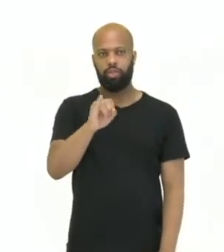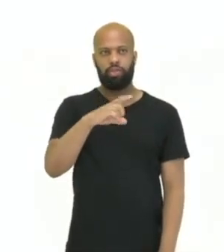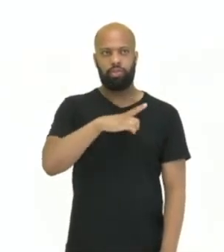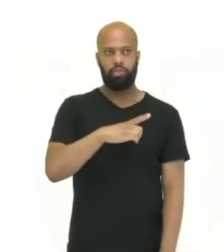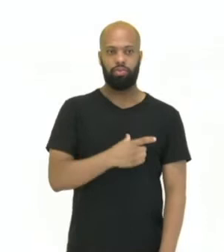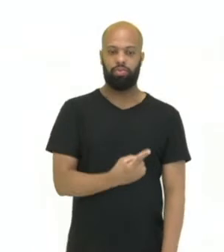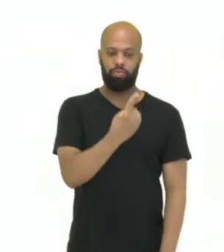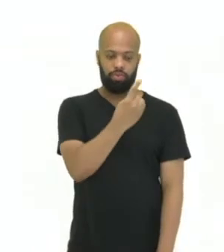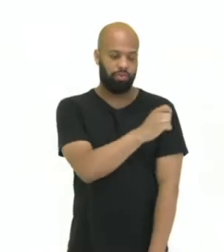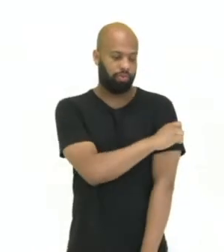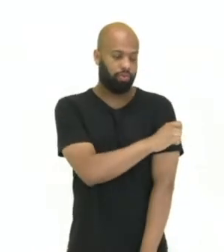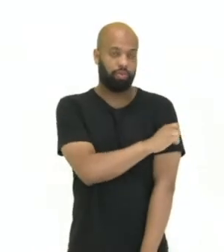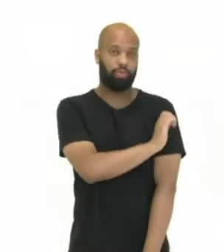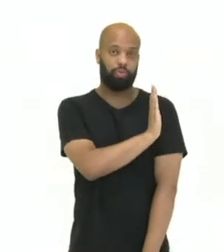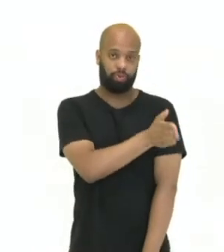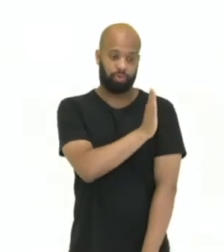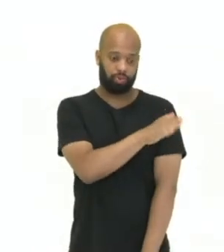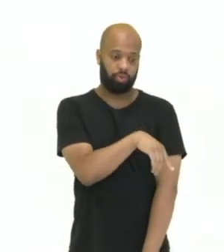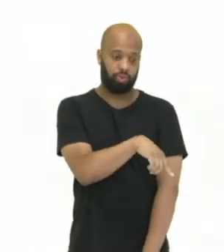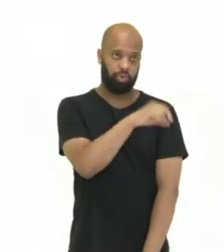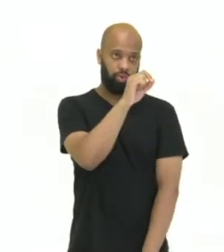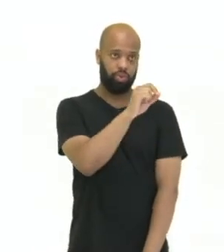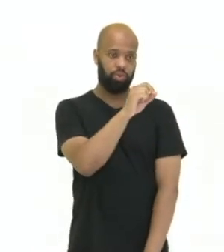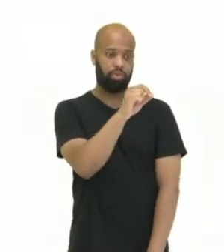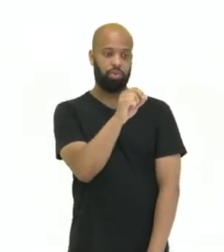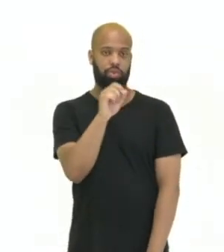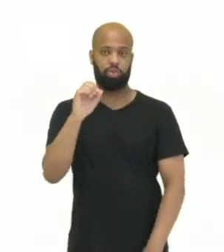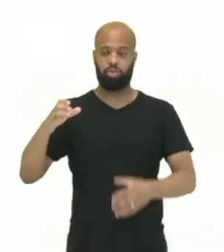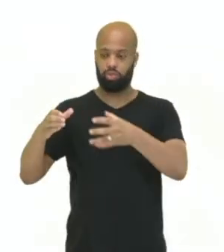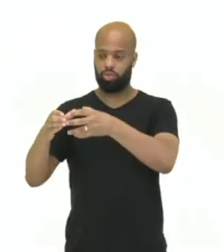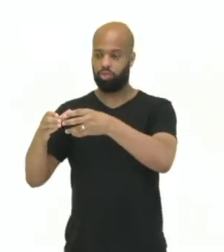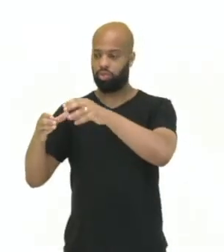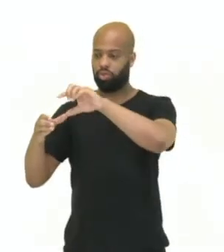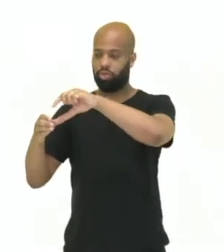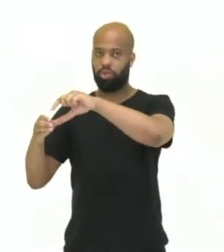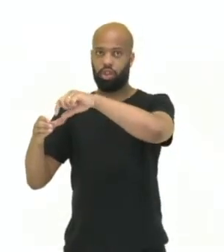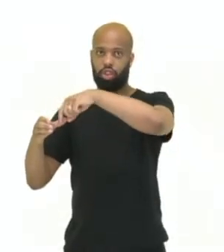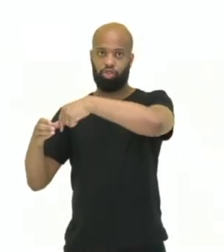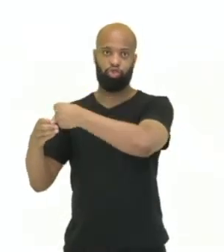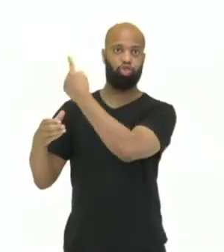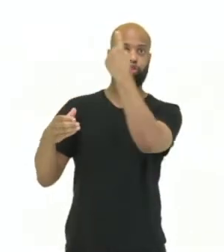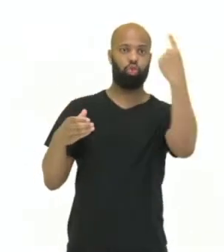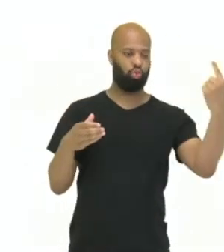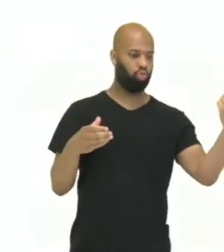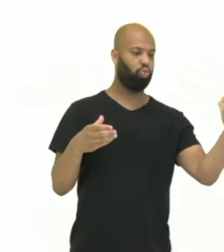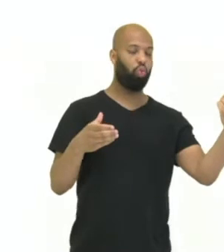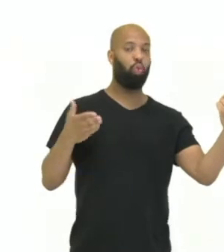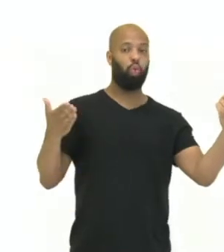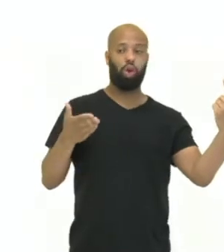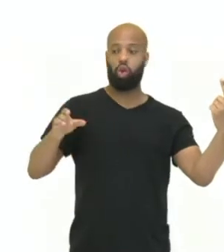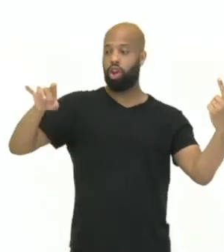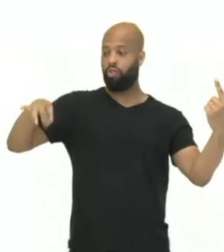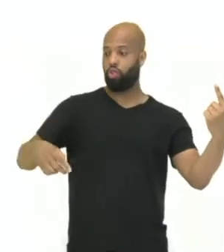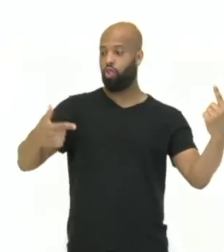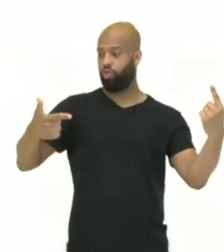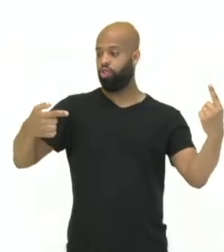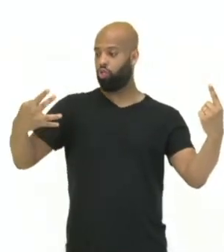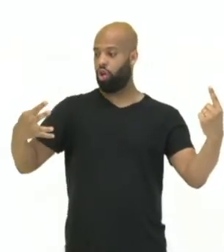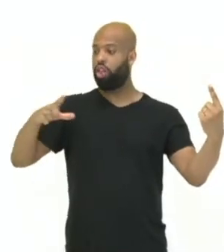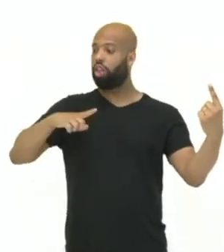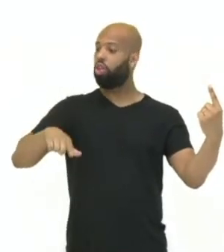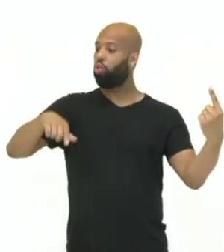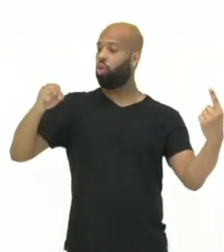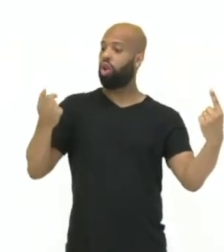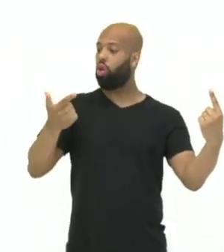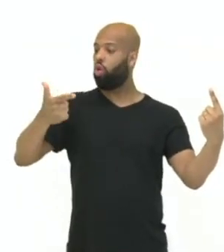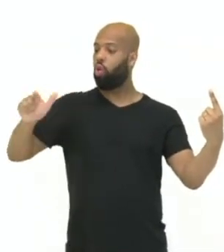aluno que já foi escolhido, tiro do grupo e agora eu preciso escolher entre os 24 que